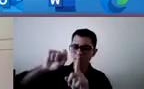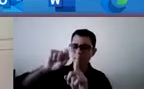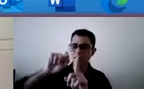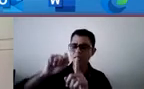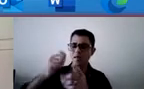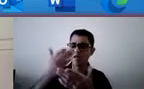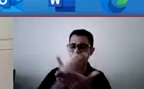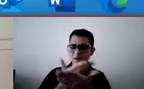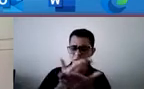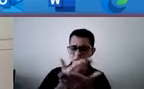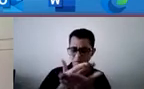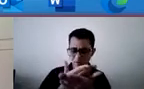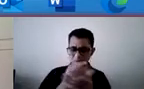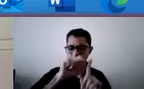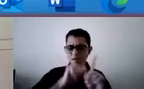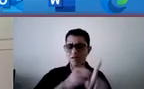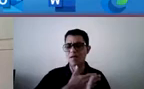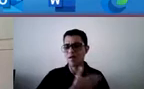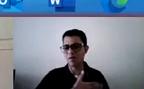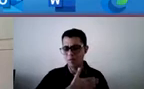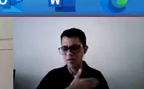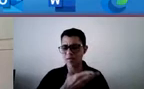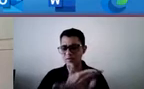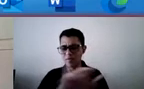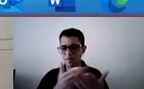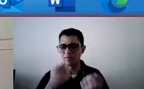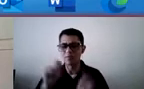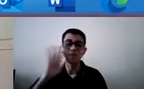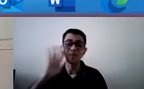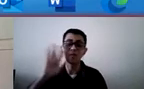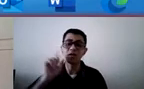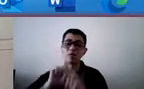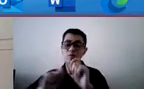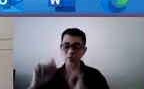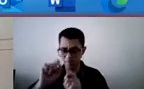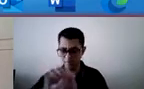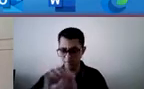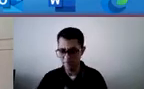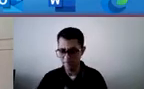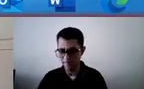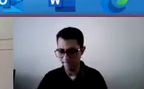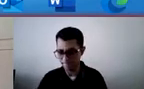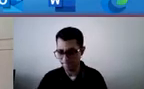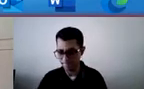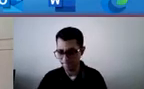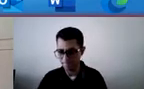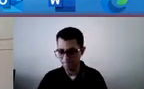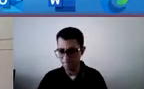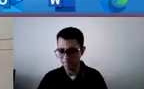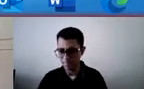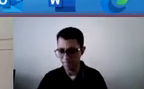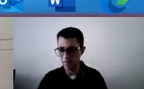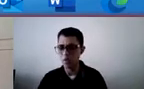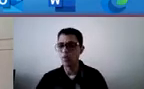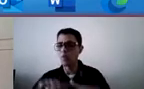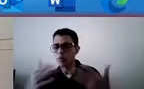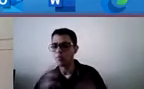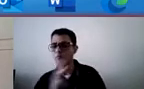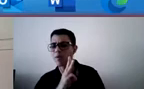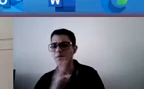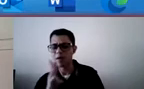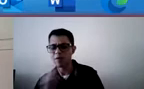situações, a gente também tem que pensar uma situação que, eventualmente, como Mauá, que ainda não